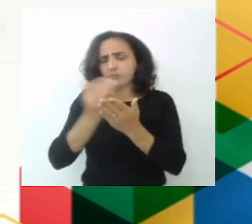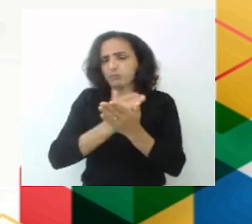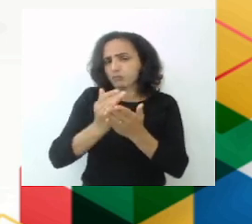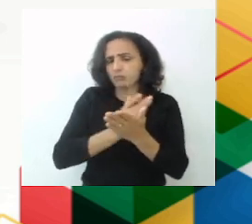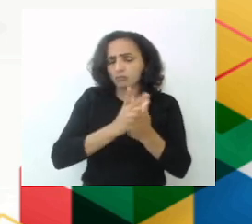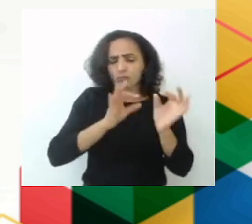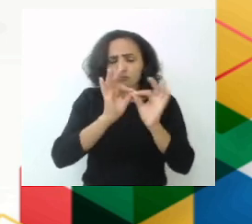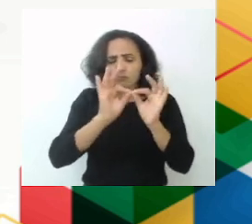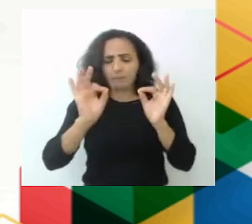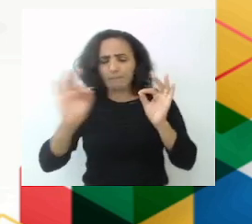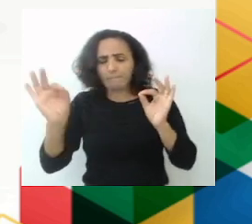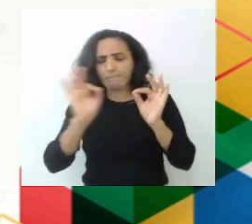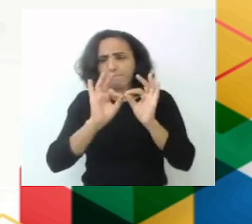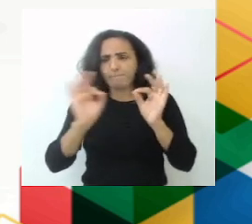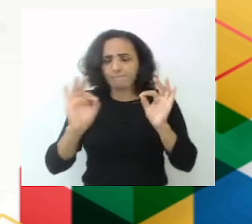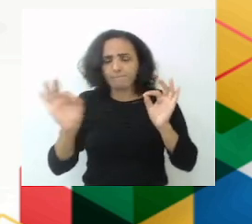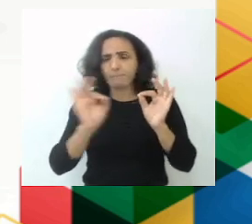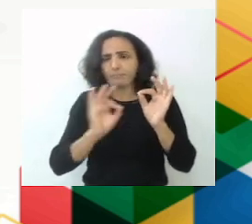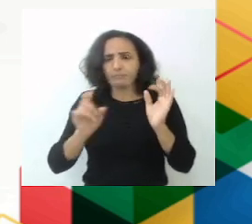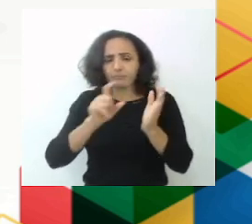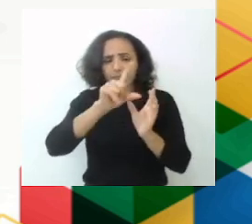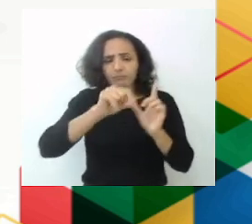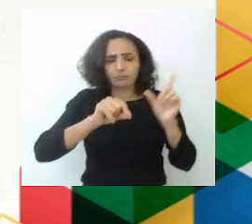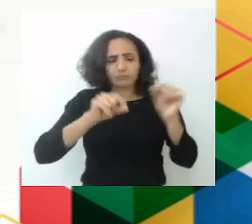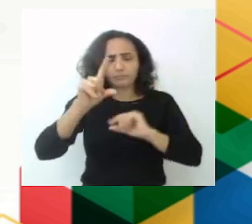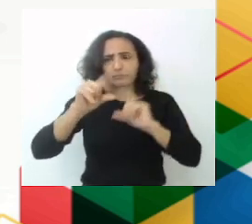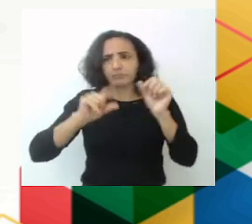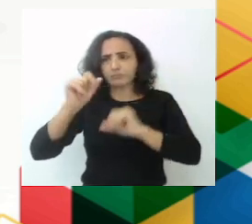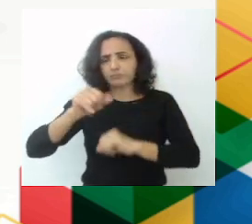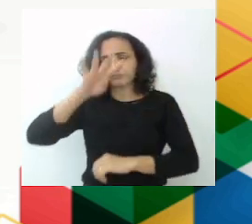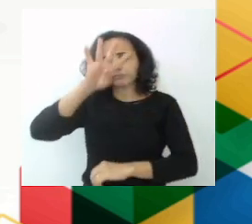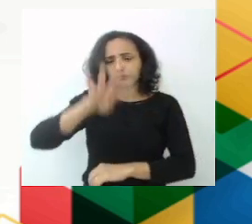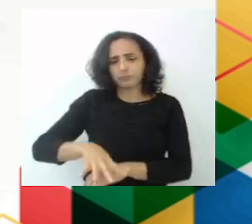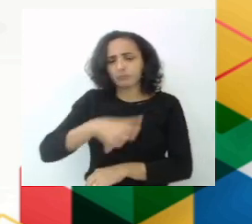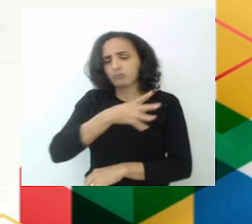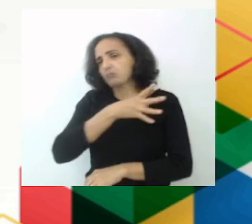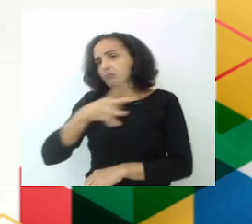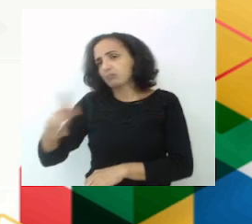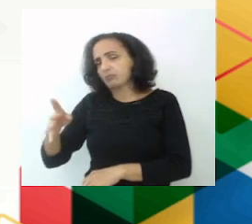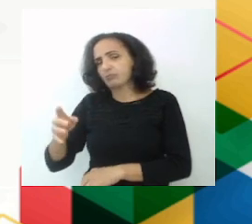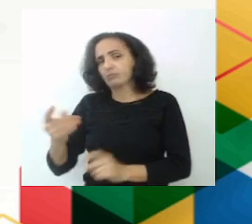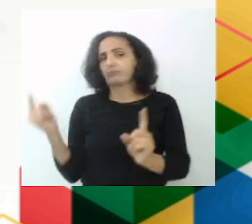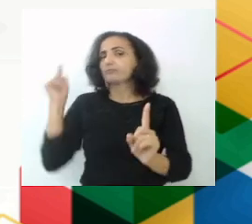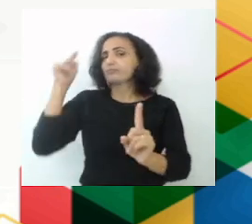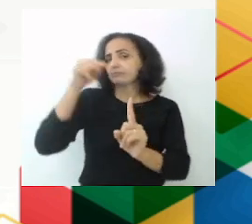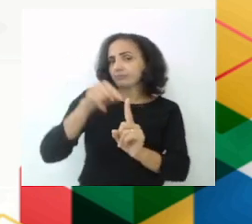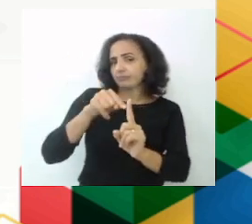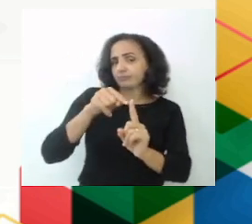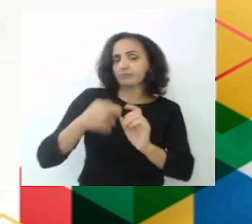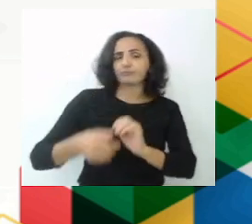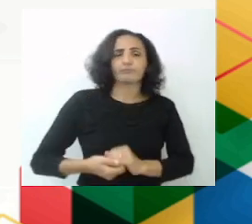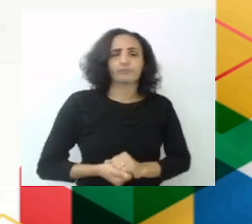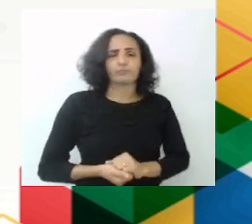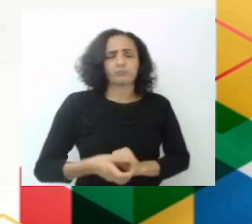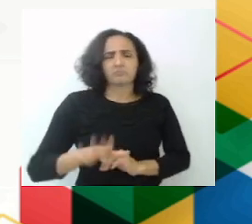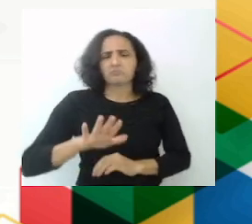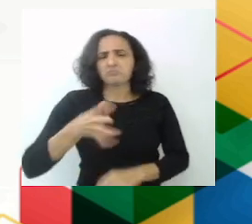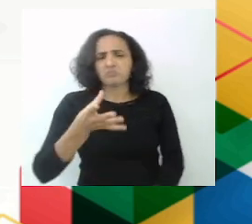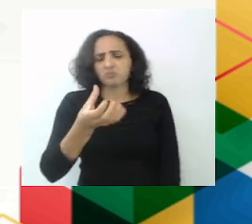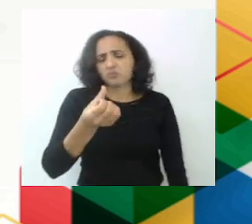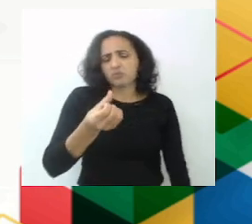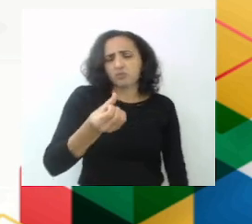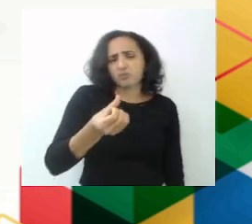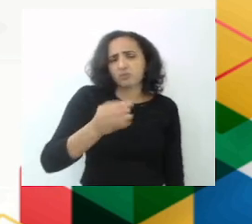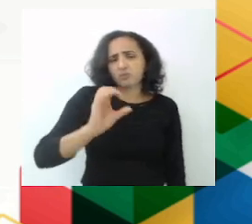quanto mais pontos você escolhe, mais seu gráfico vai ficar preciso. Mas basta 6 ou 7